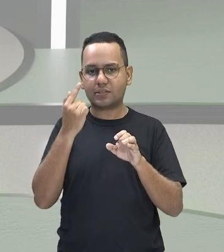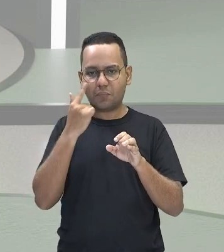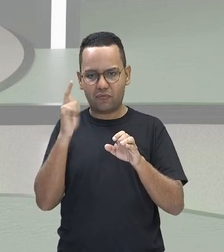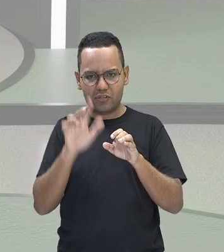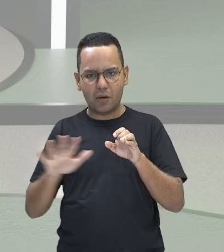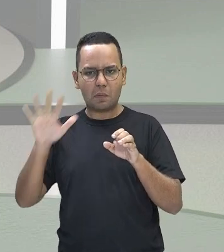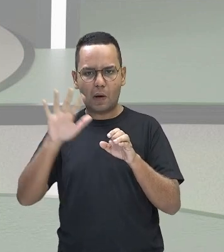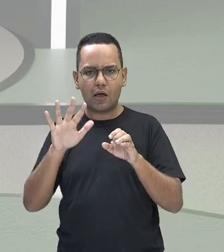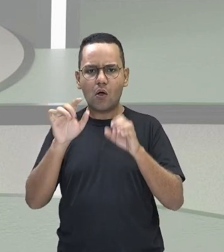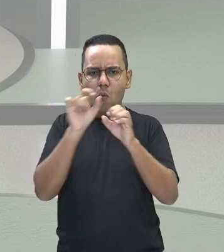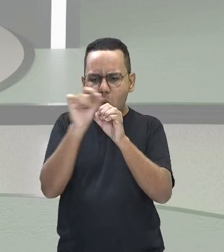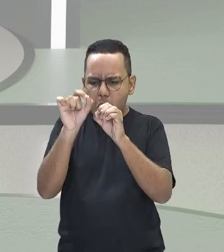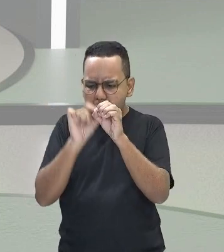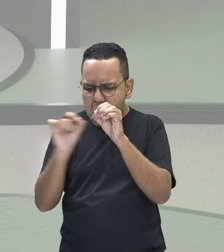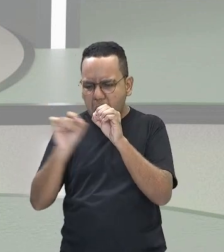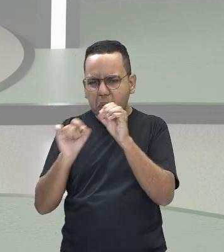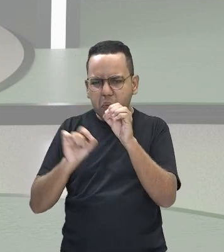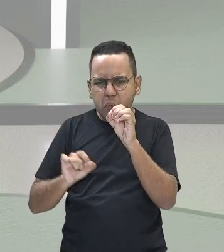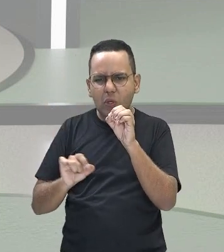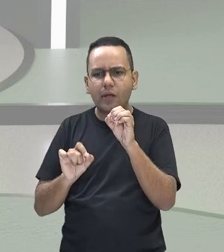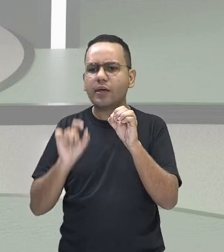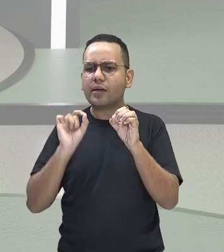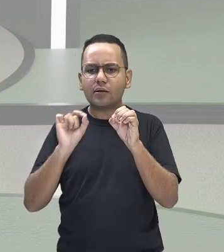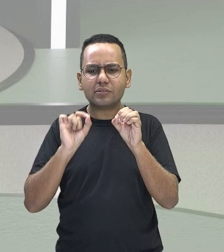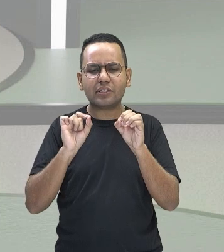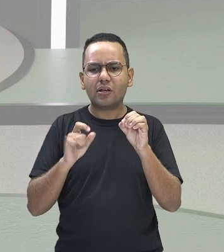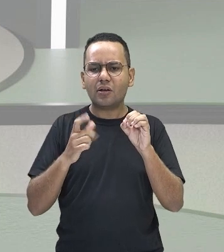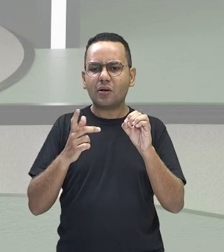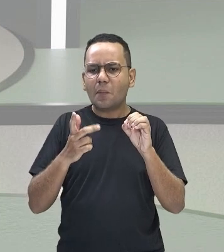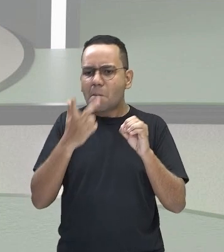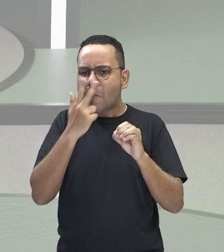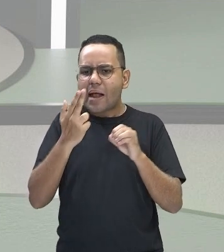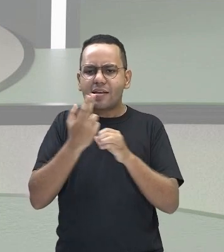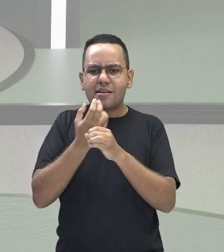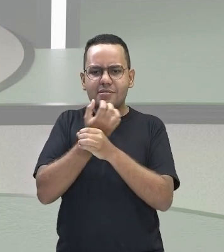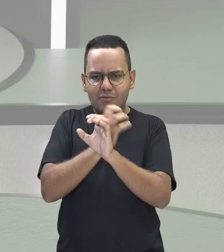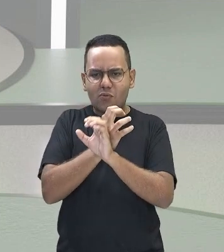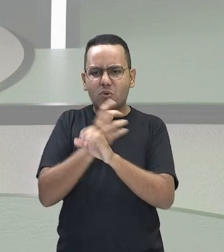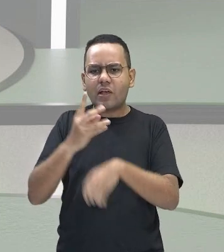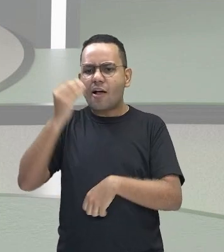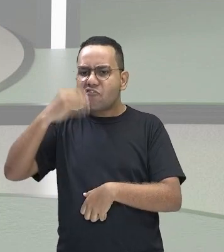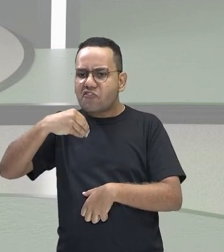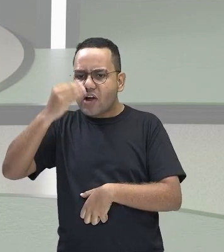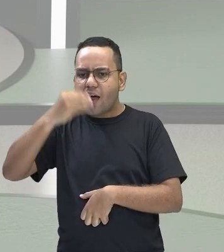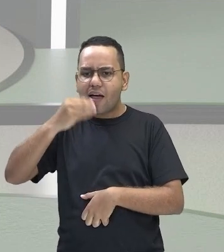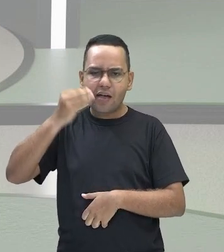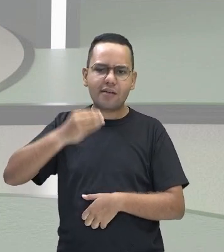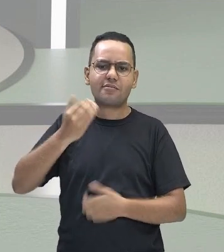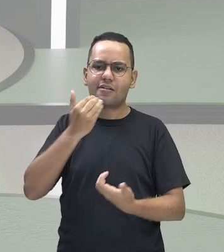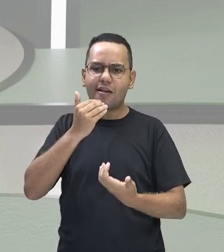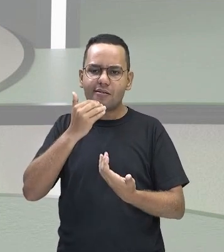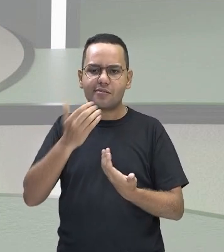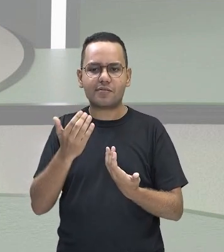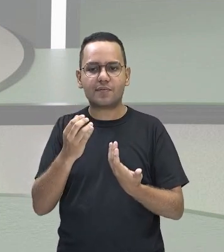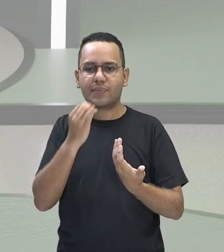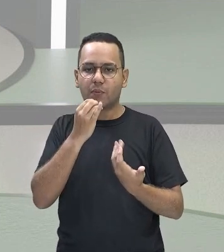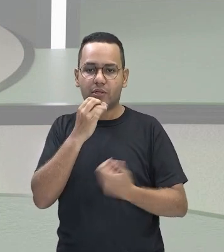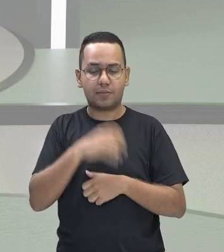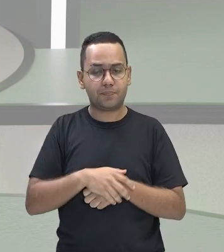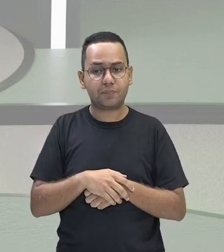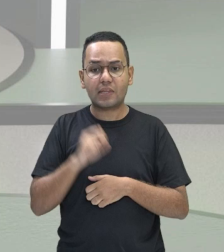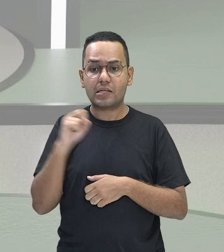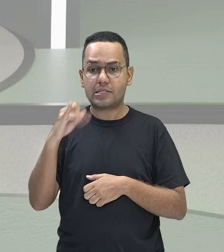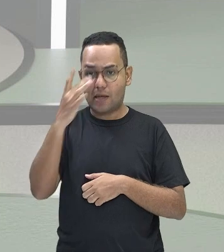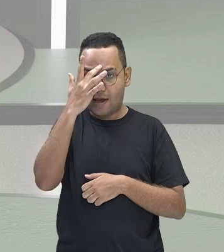diminuem a resistência do osso. O osso vai quebrar com mais facilidade. Se essa pessoa cair, por exemplo, quebrar a perna, o tempo